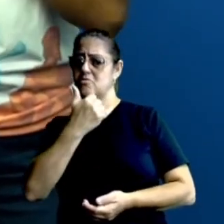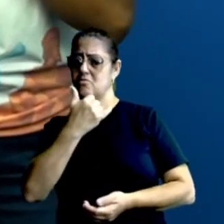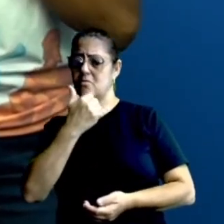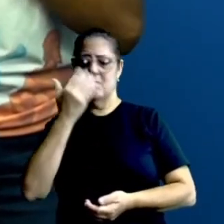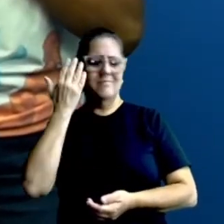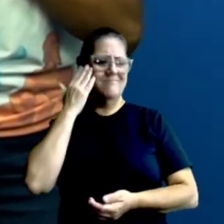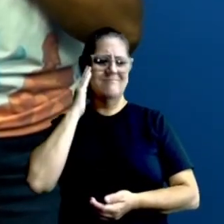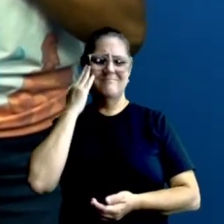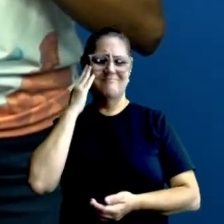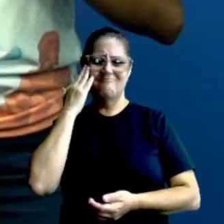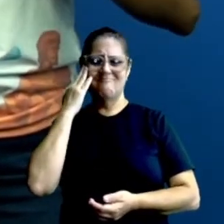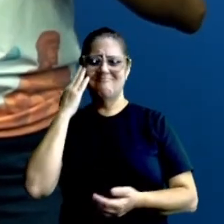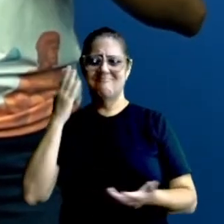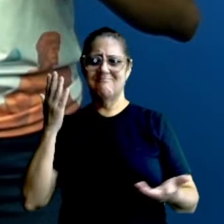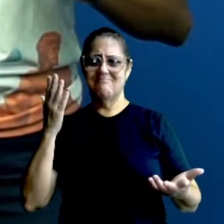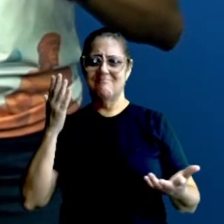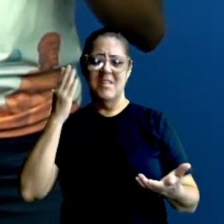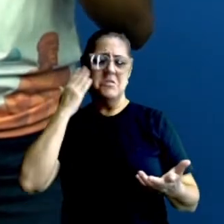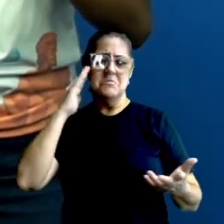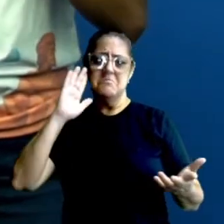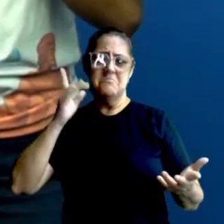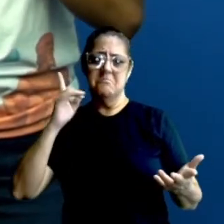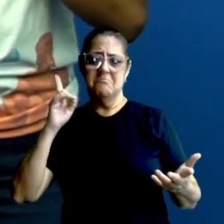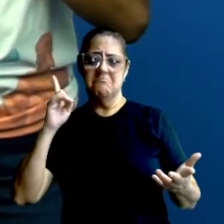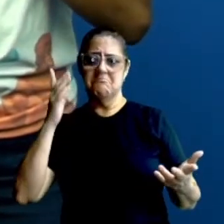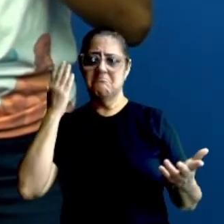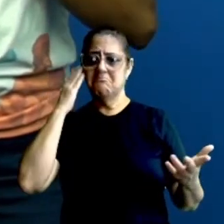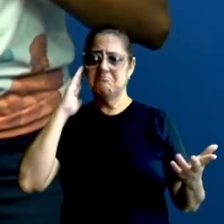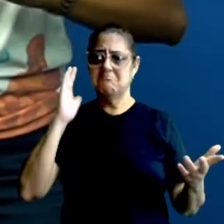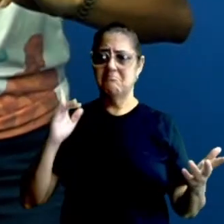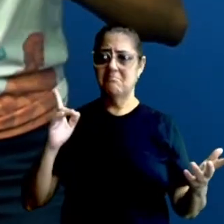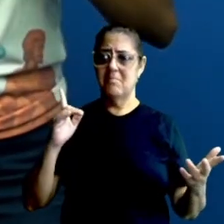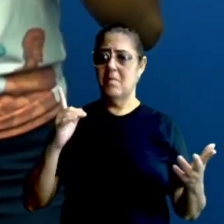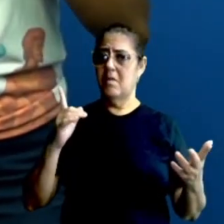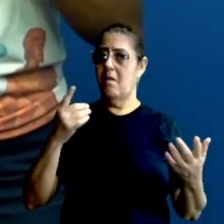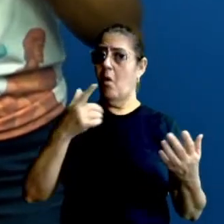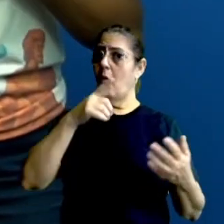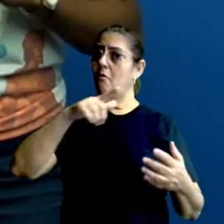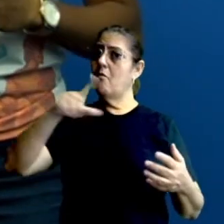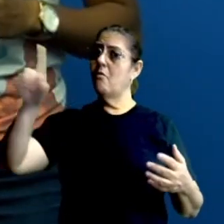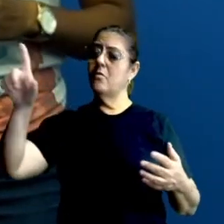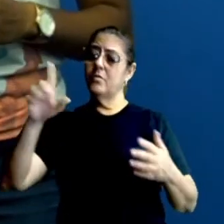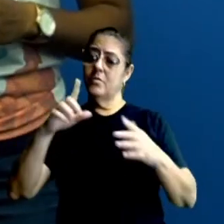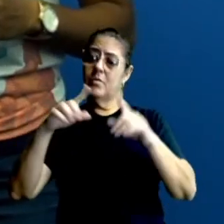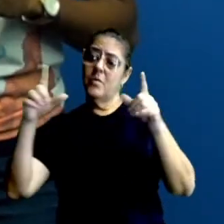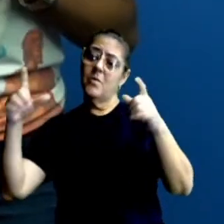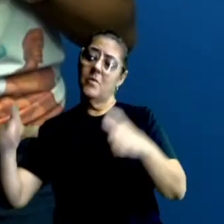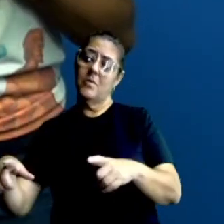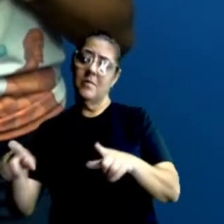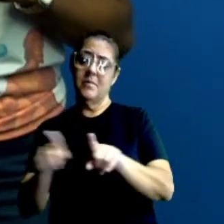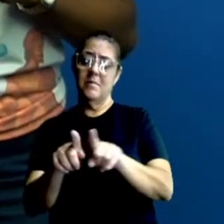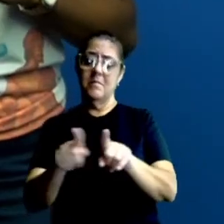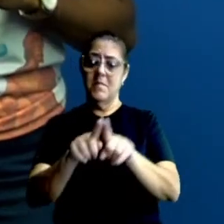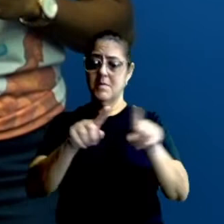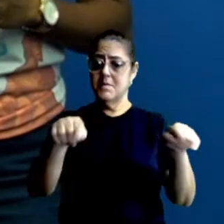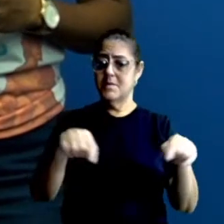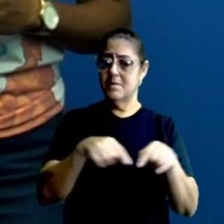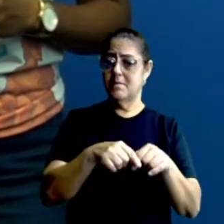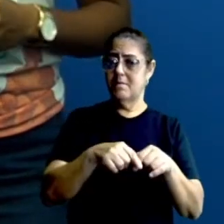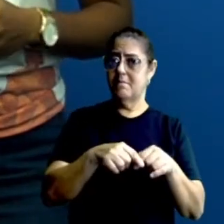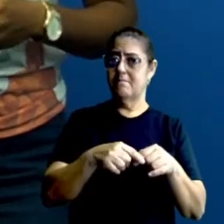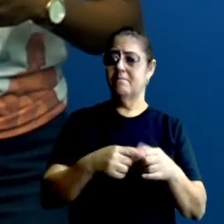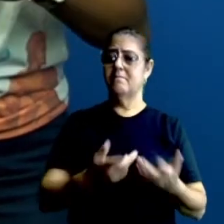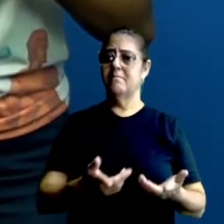também muito utilizado gente em qualquer local não só isso sala de aula tá nada você não entender você usa exatamente